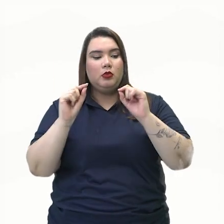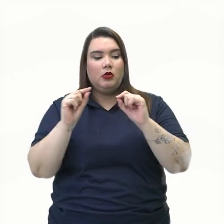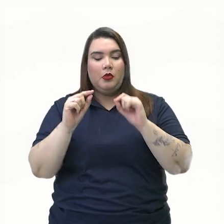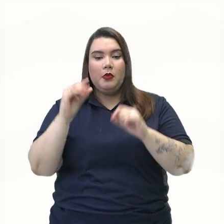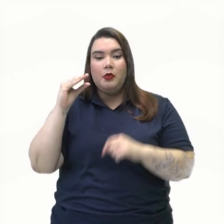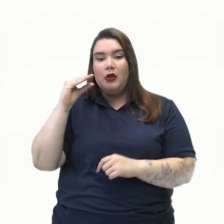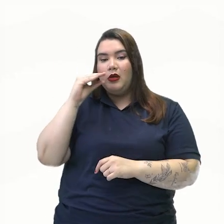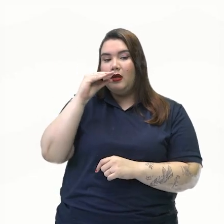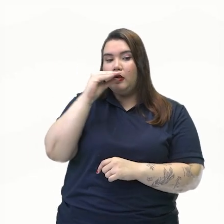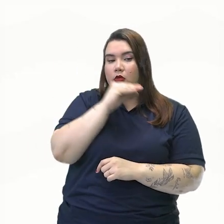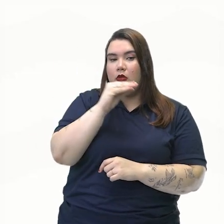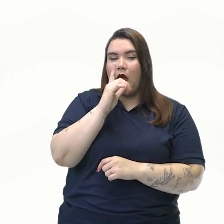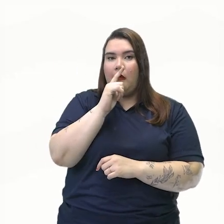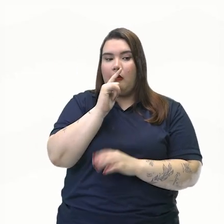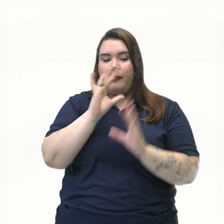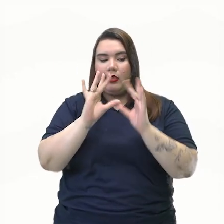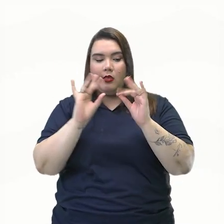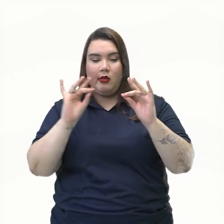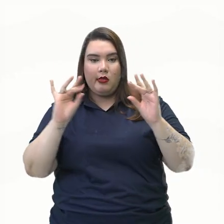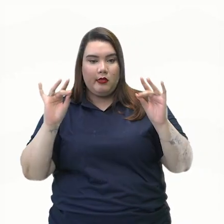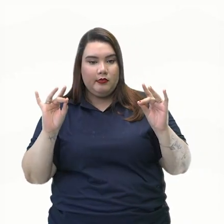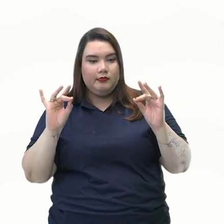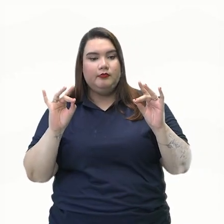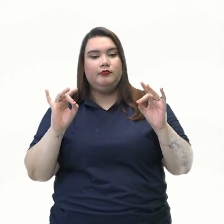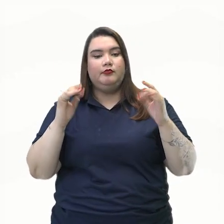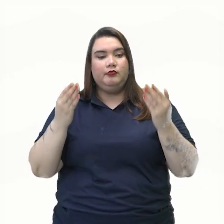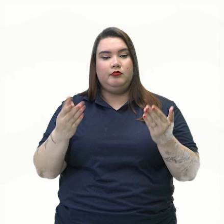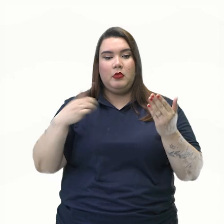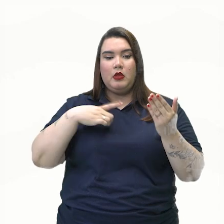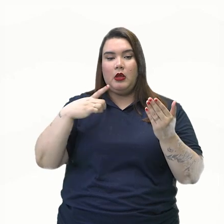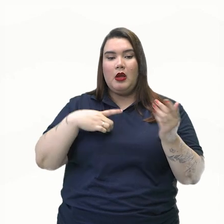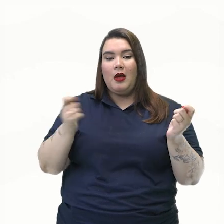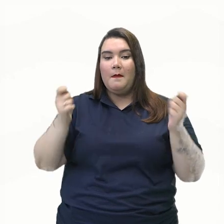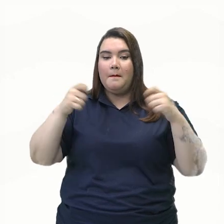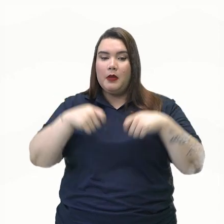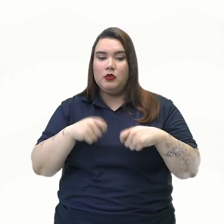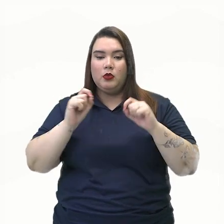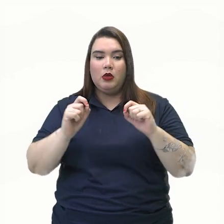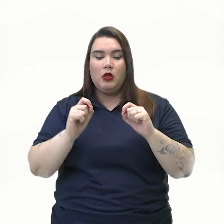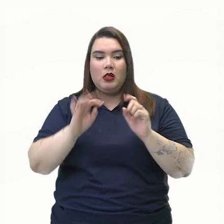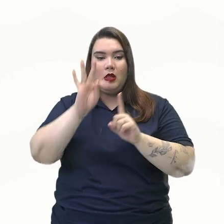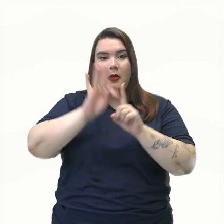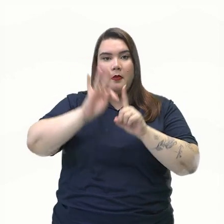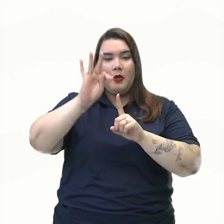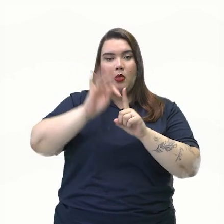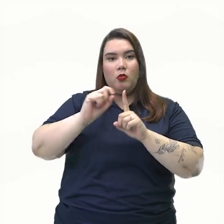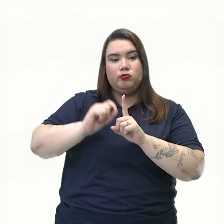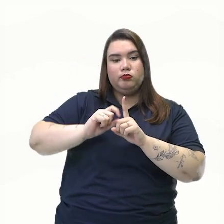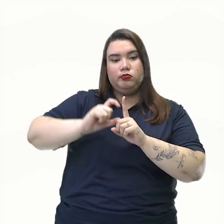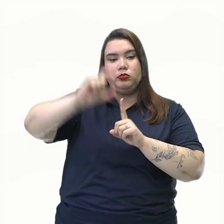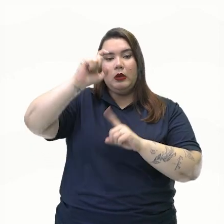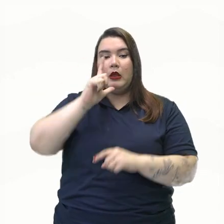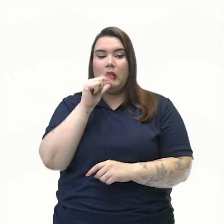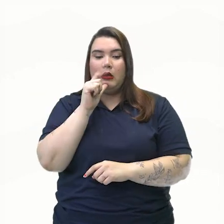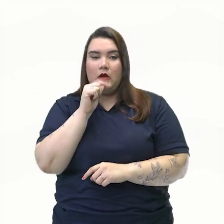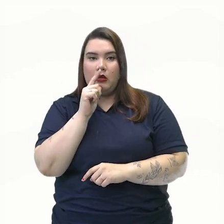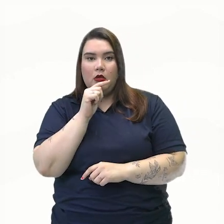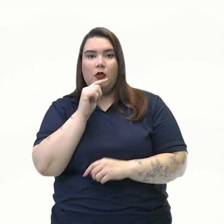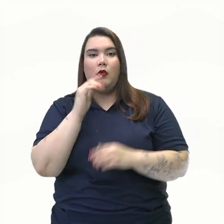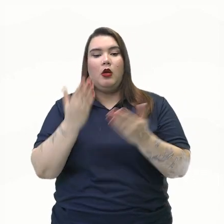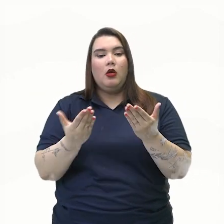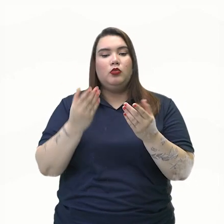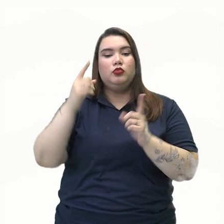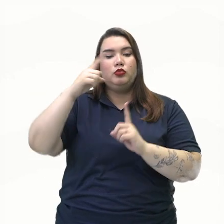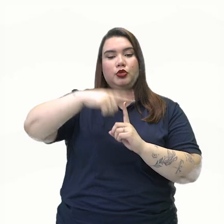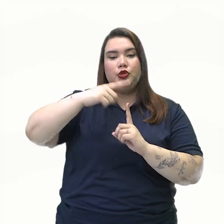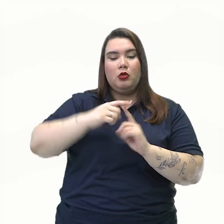que provoca o aquecimento de líquidos, propiciando a elevação da temperatura da água